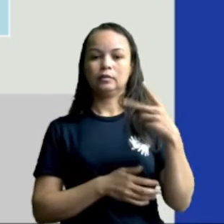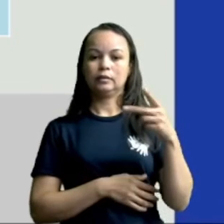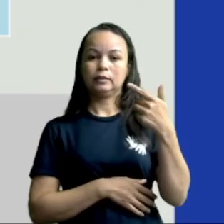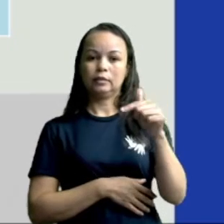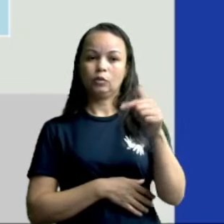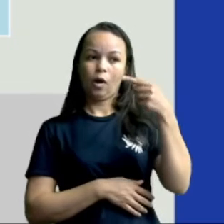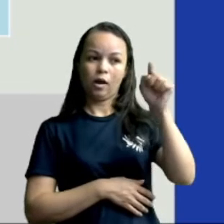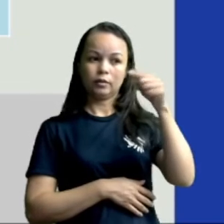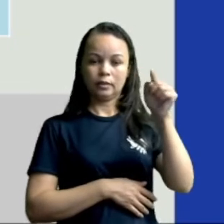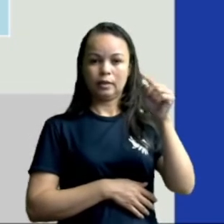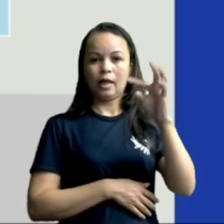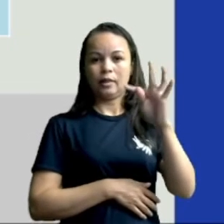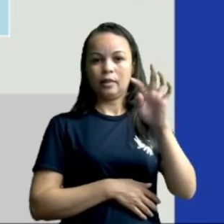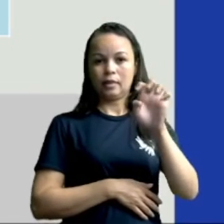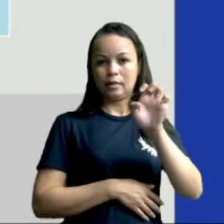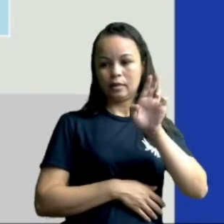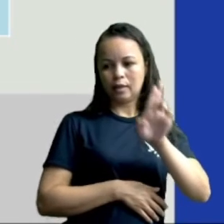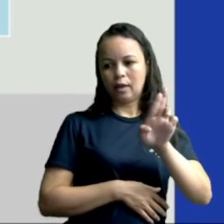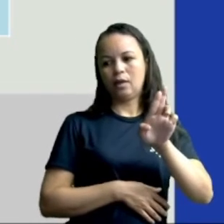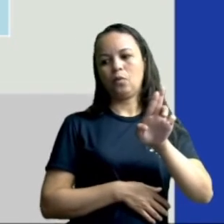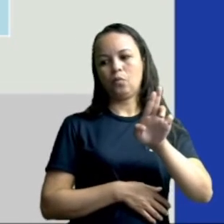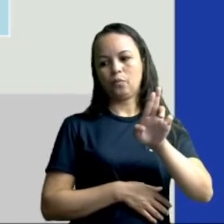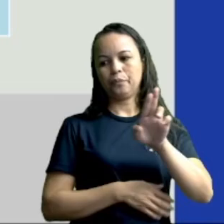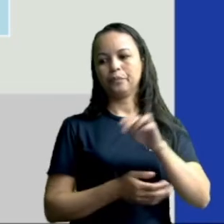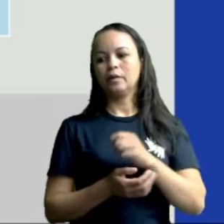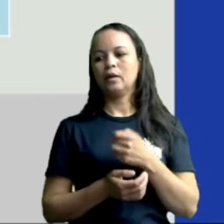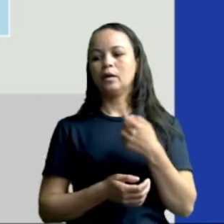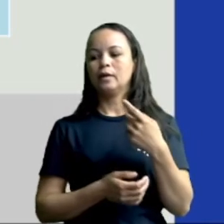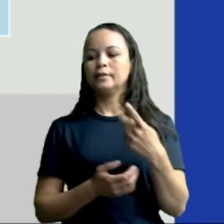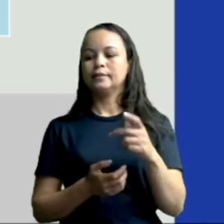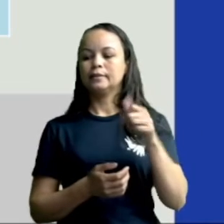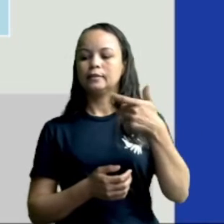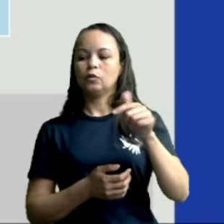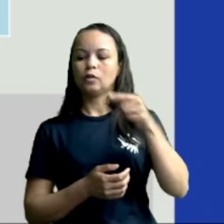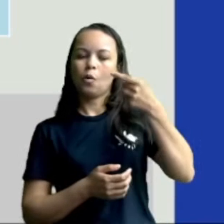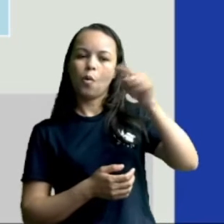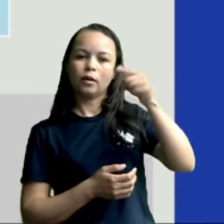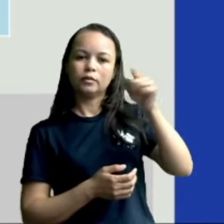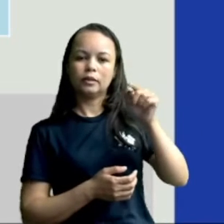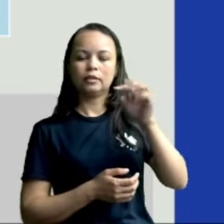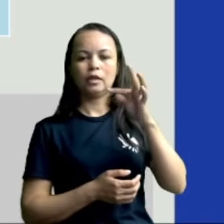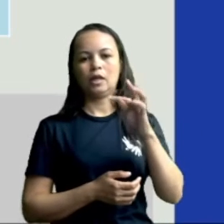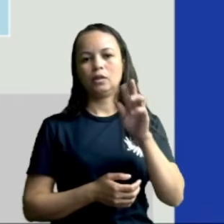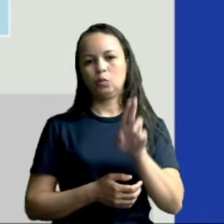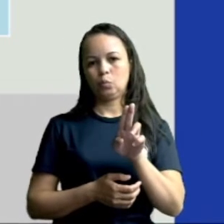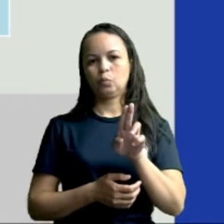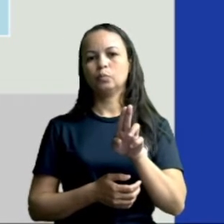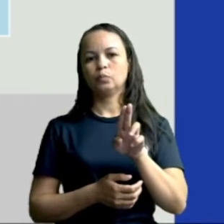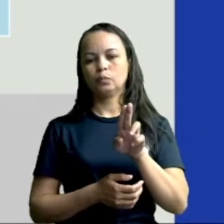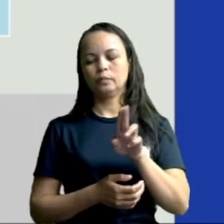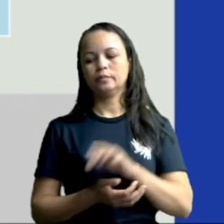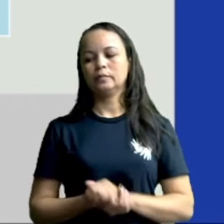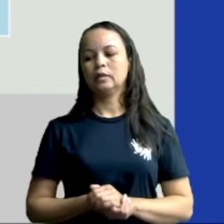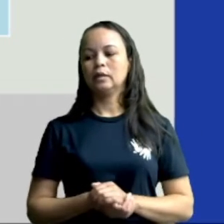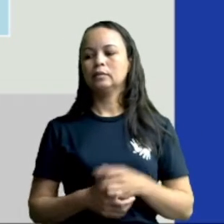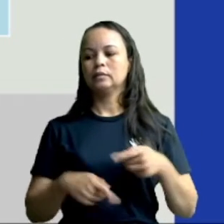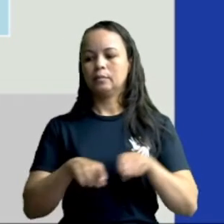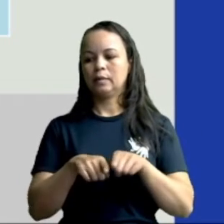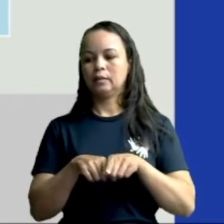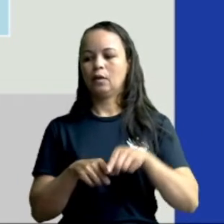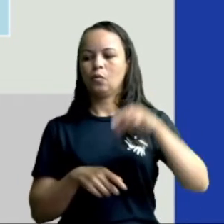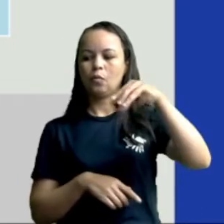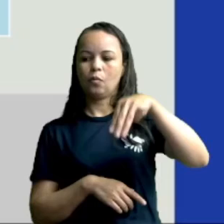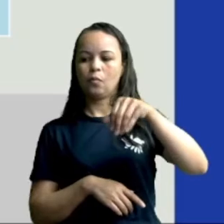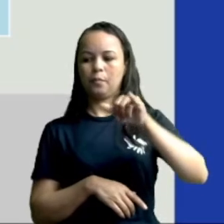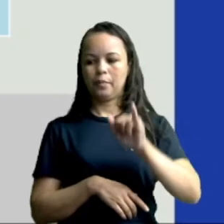teu. Com acento significa tu. Mesma coisa, o mi. A gente tem o mi sem